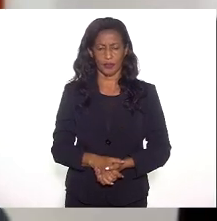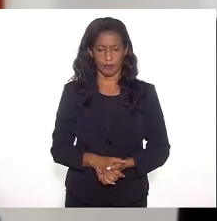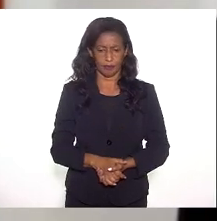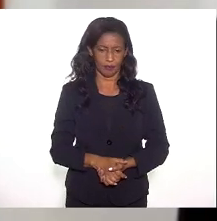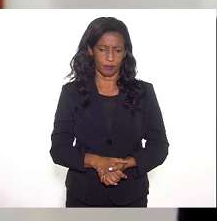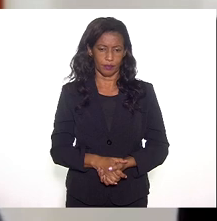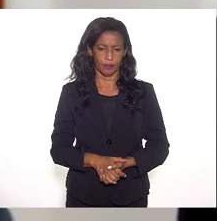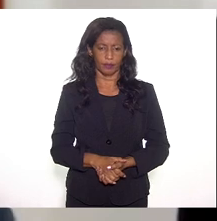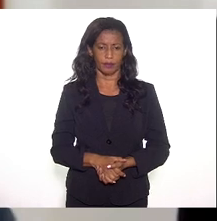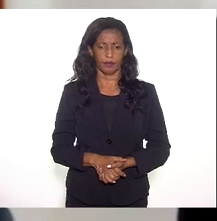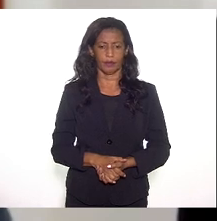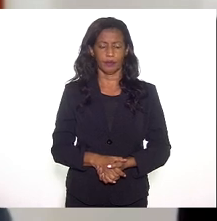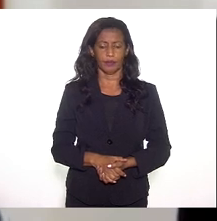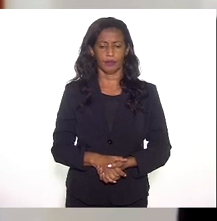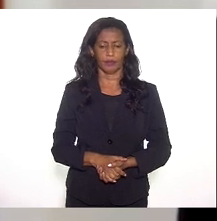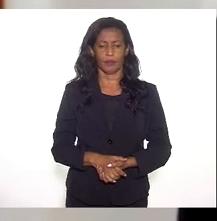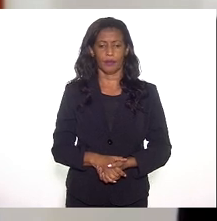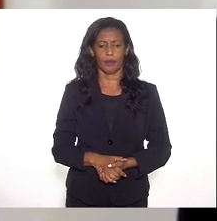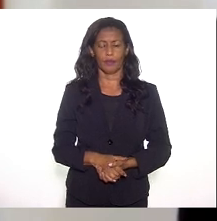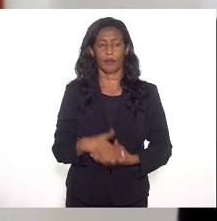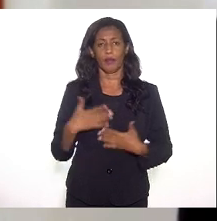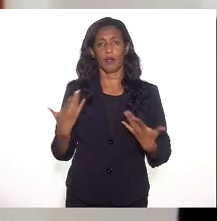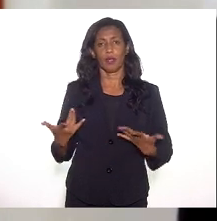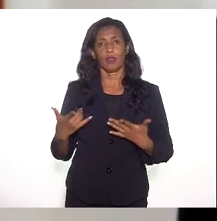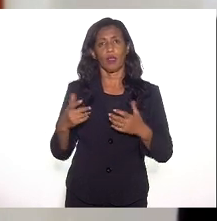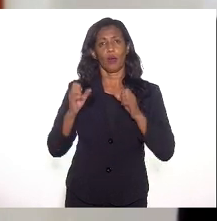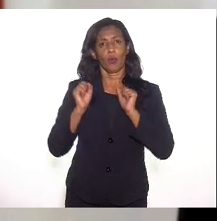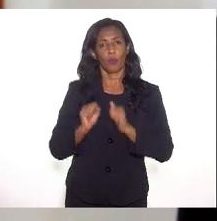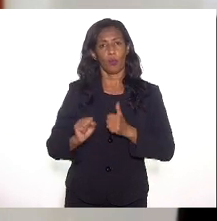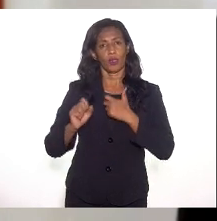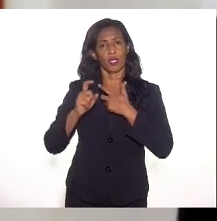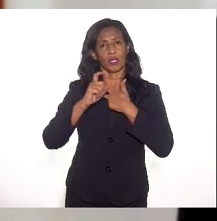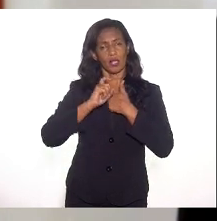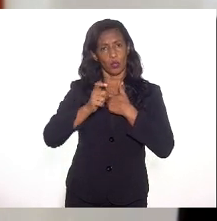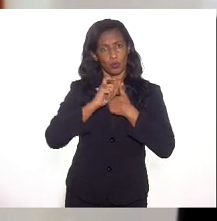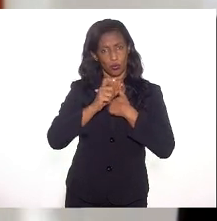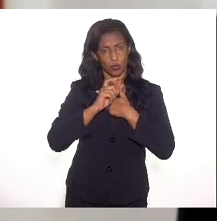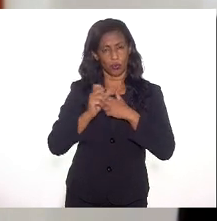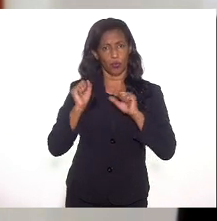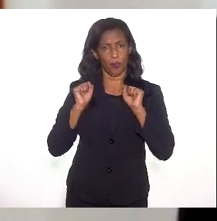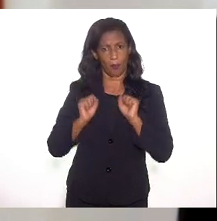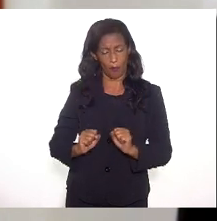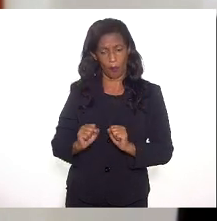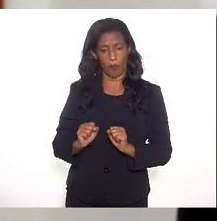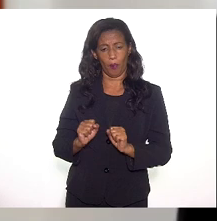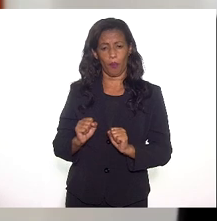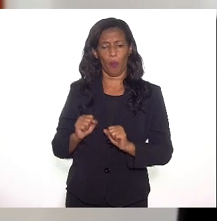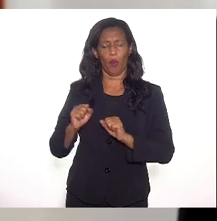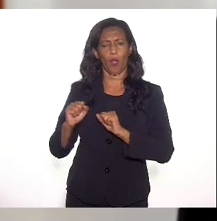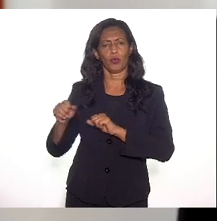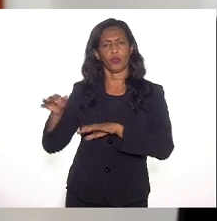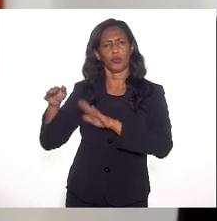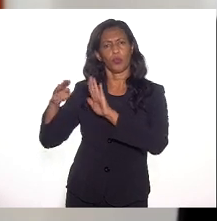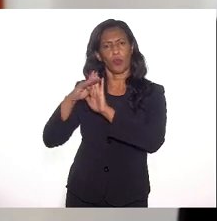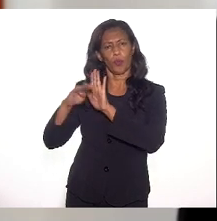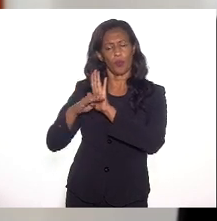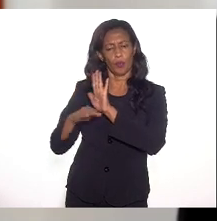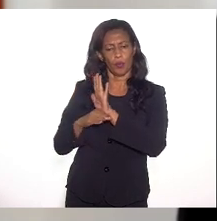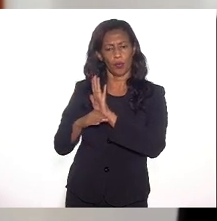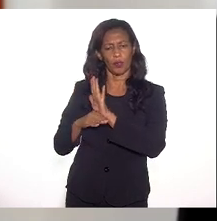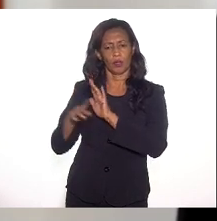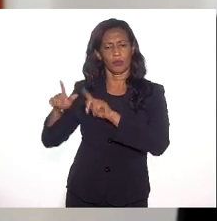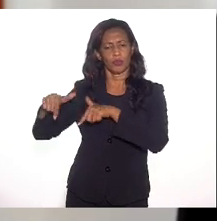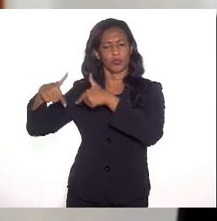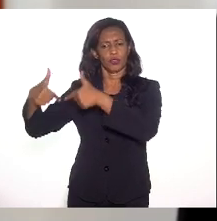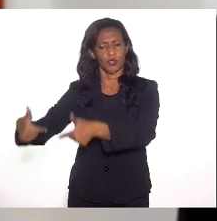O Poder Executivo poderá dispor de policiais em situação de inatividade para reforço o contingente de pessoal do programa com prazo de